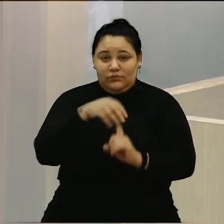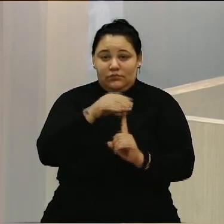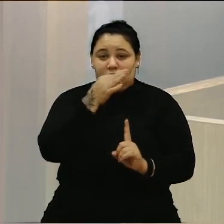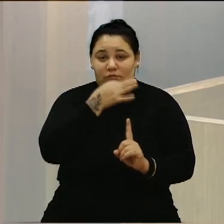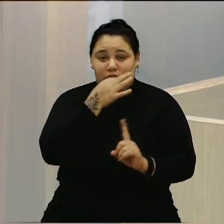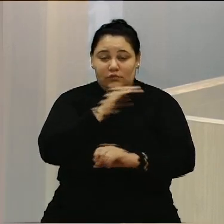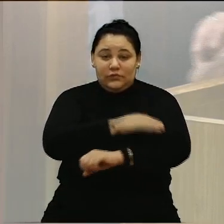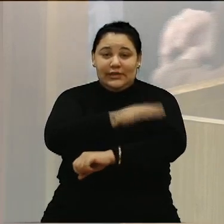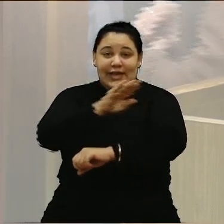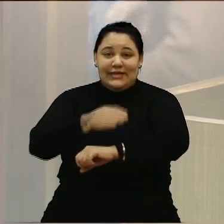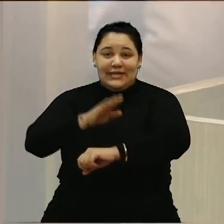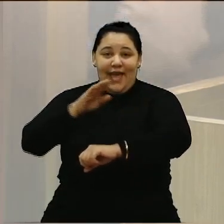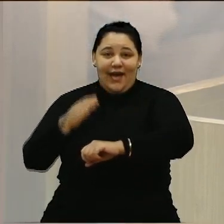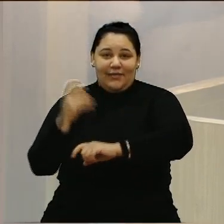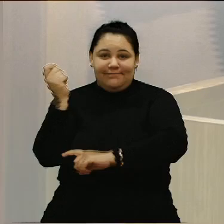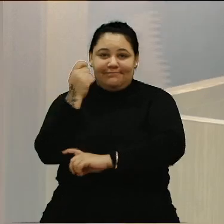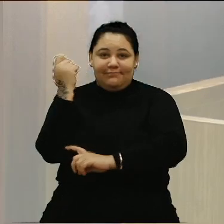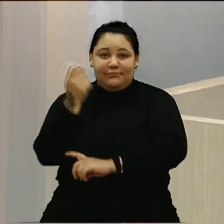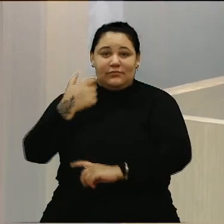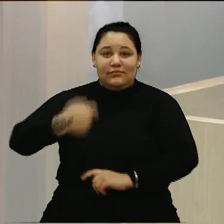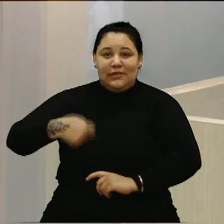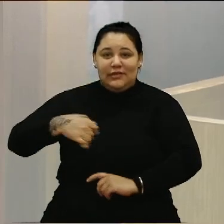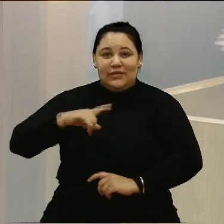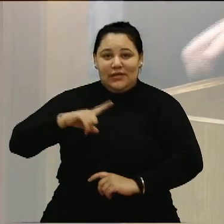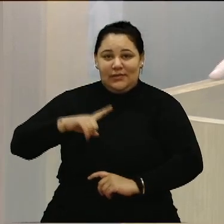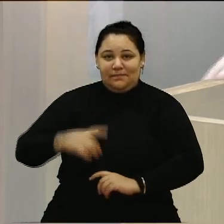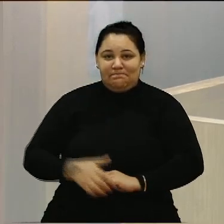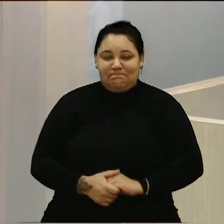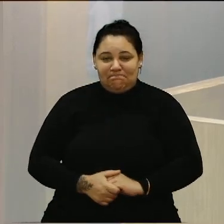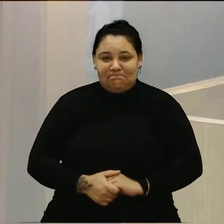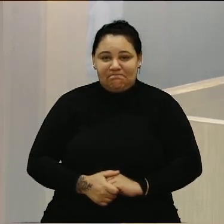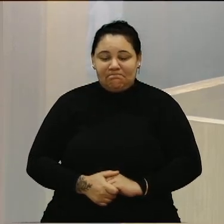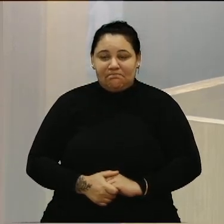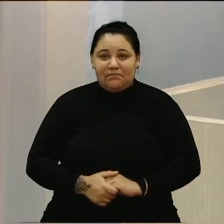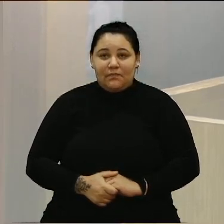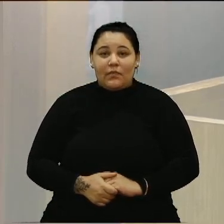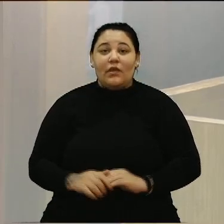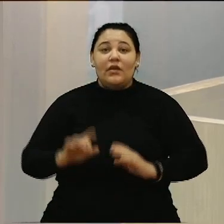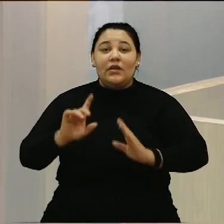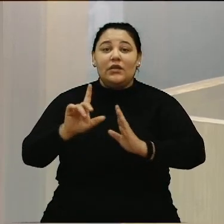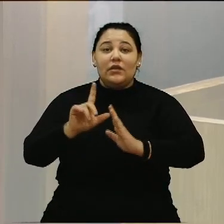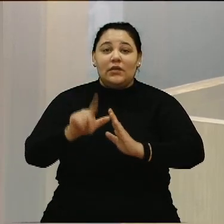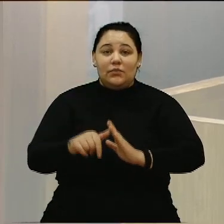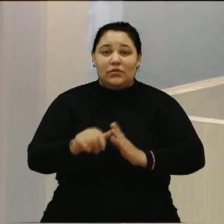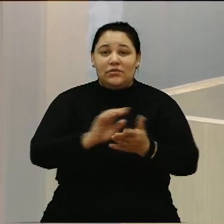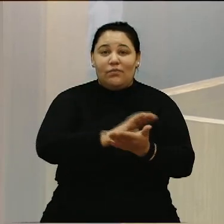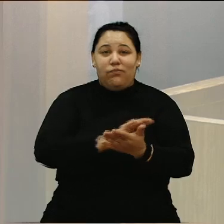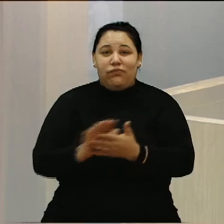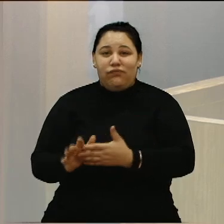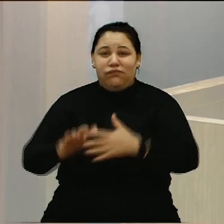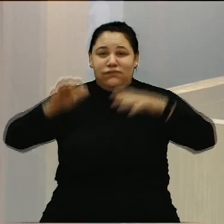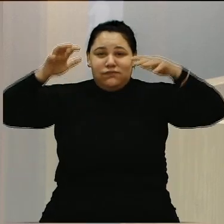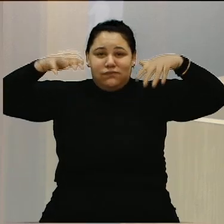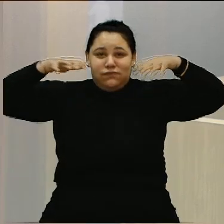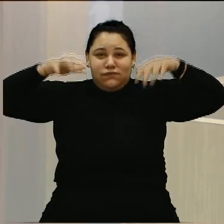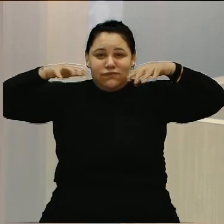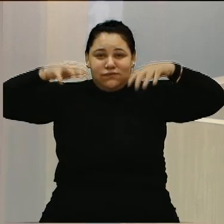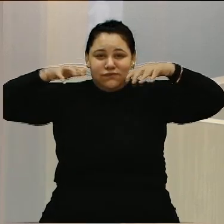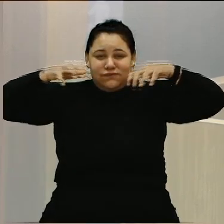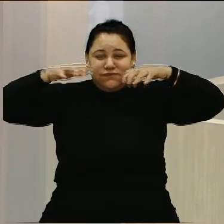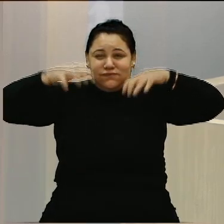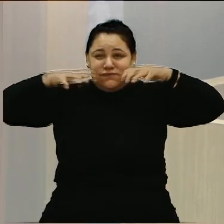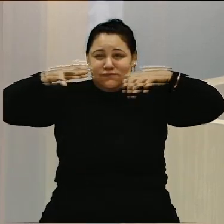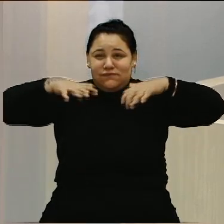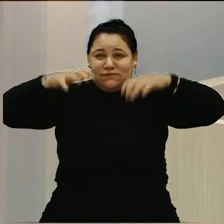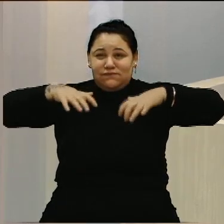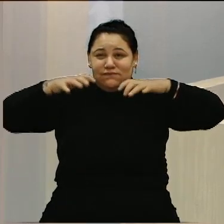Serra devem tomar. Após essas grandes enchentes, as fortes chuvas que assolaram